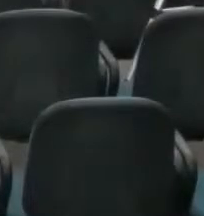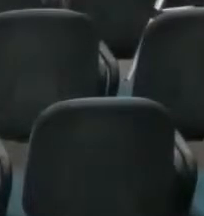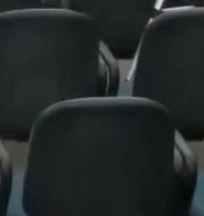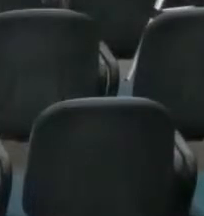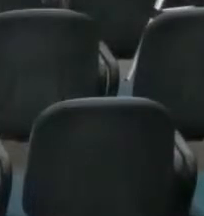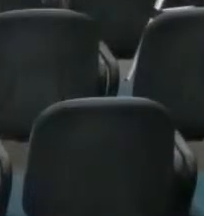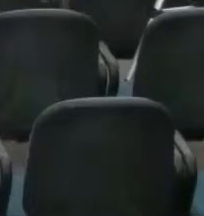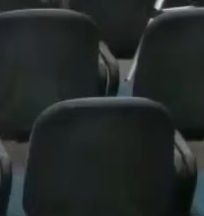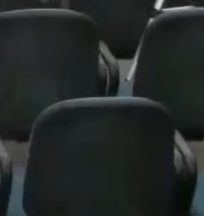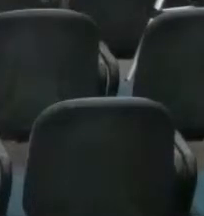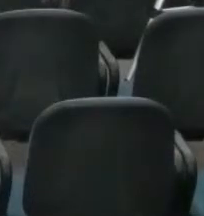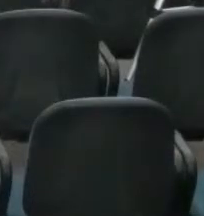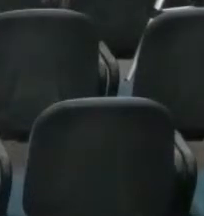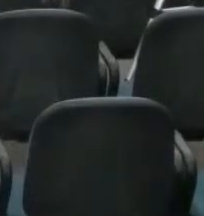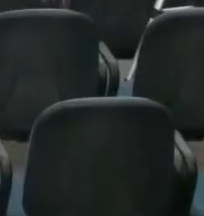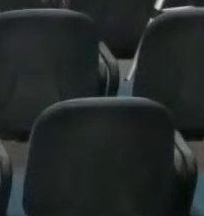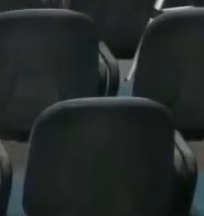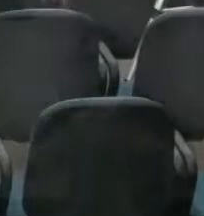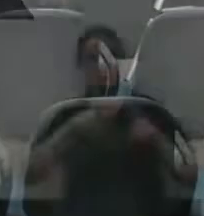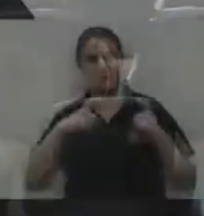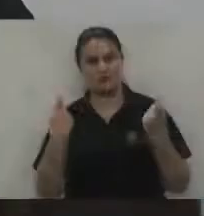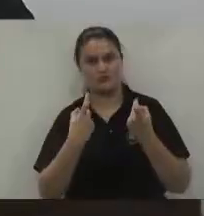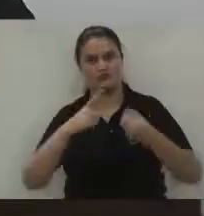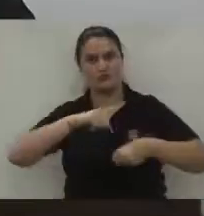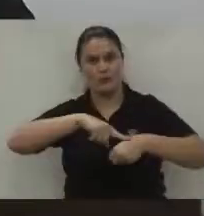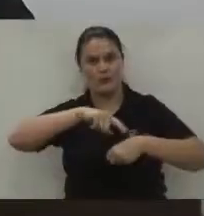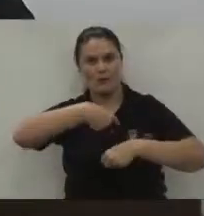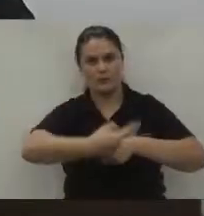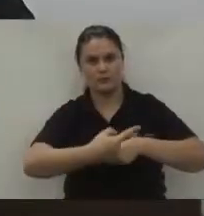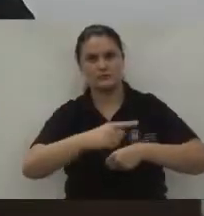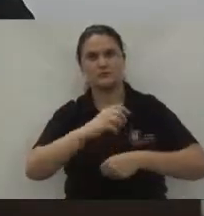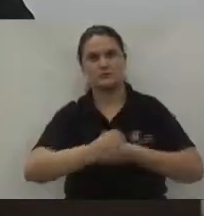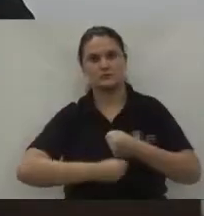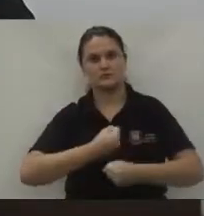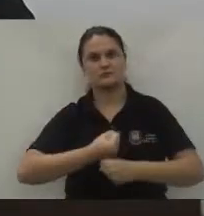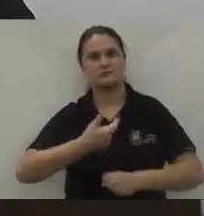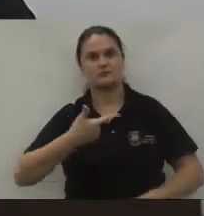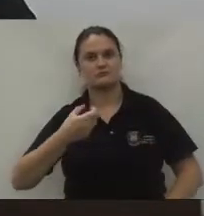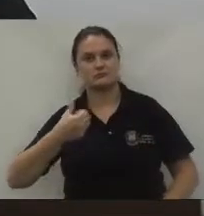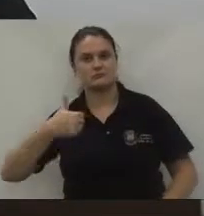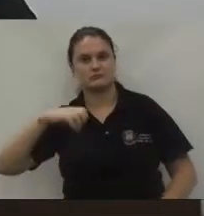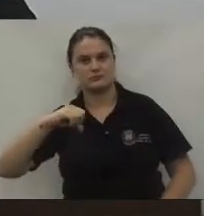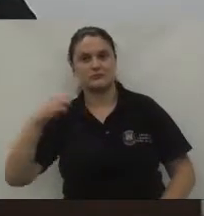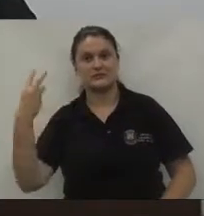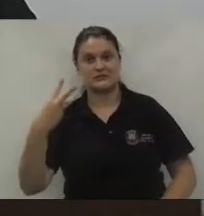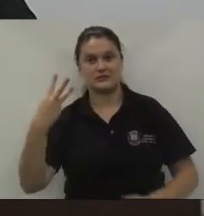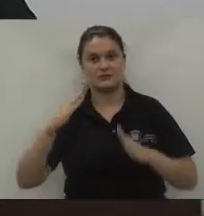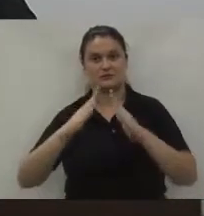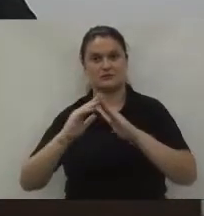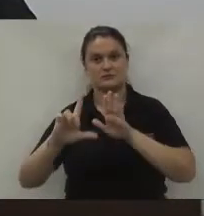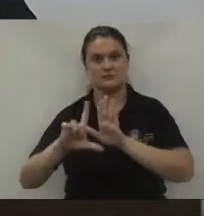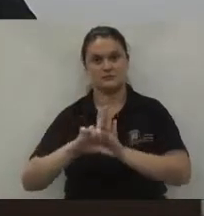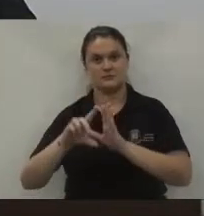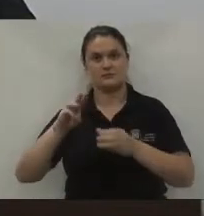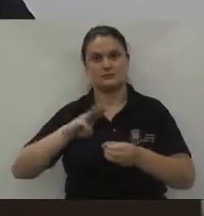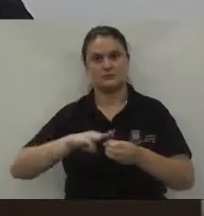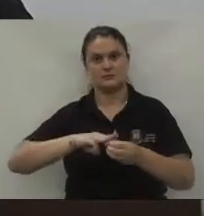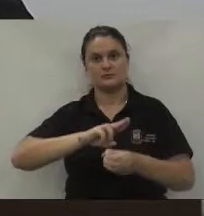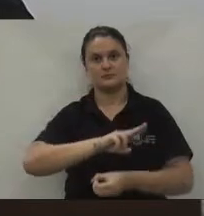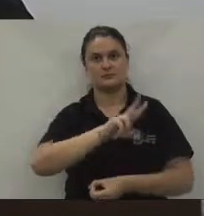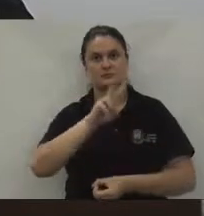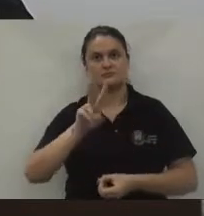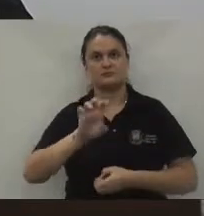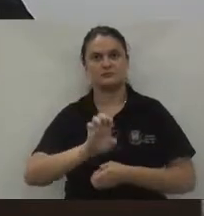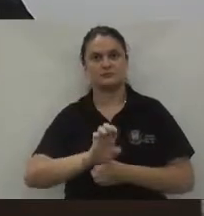Declaro abertos os trabalhos da segunda reunião extraordinária do exercício 2019 da 33ª Legislatura da Câmara Municipal